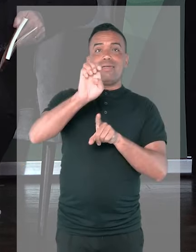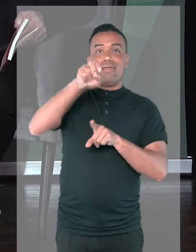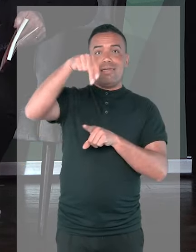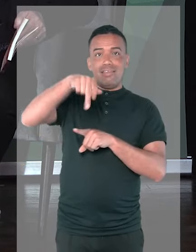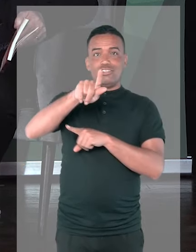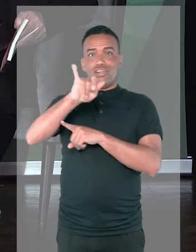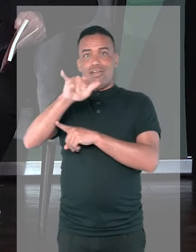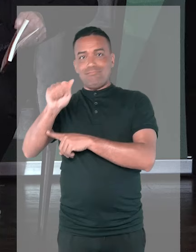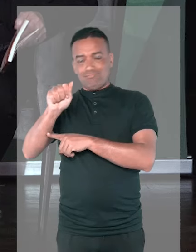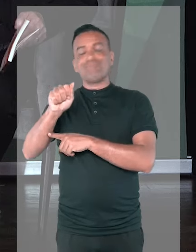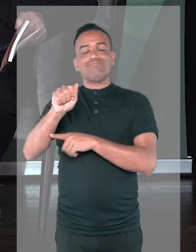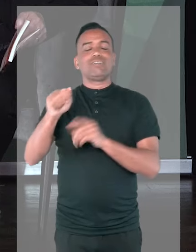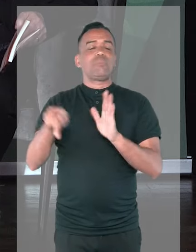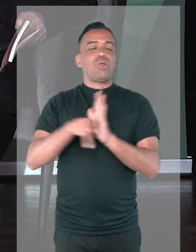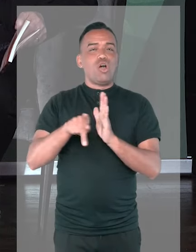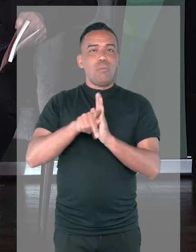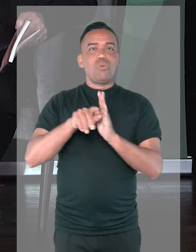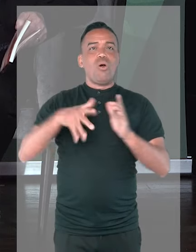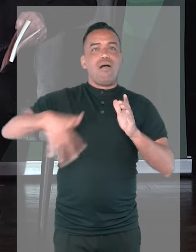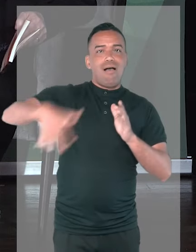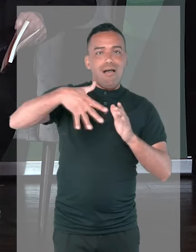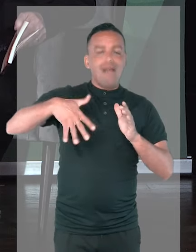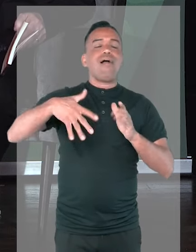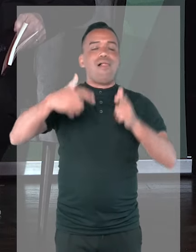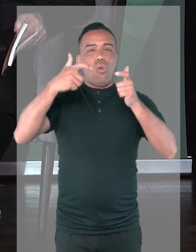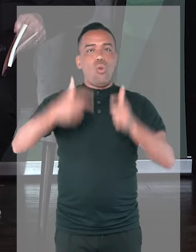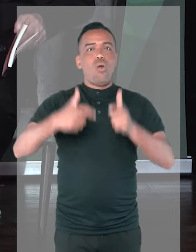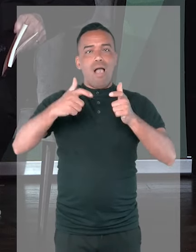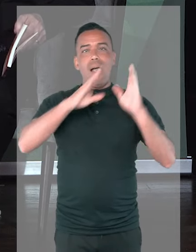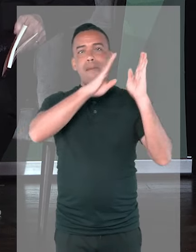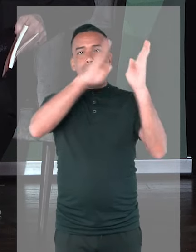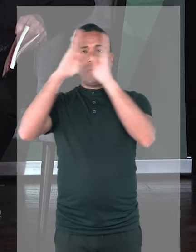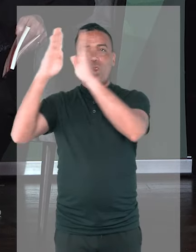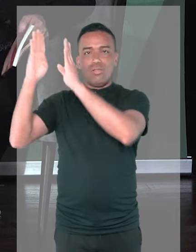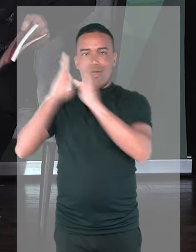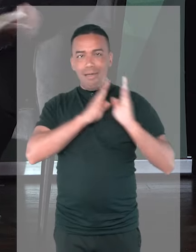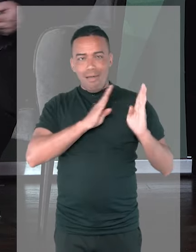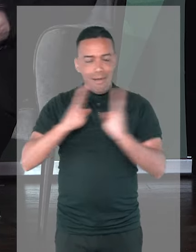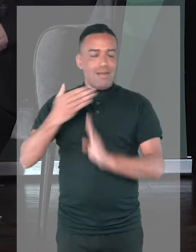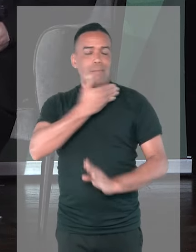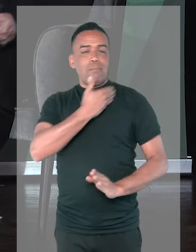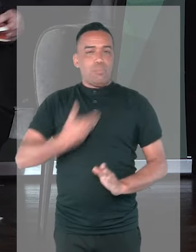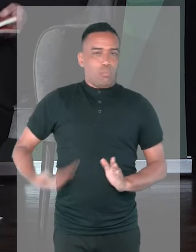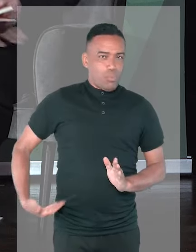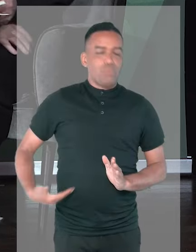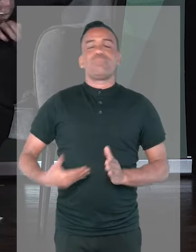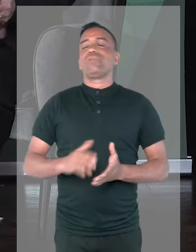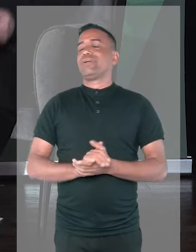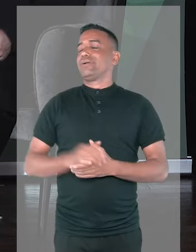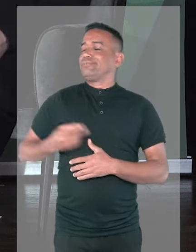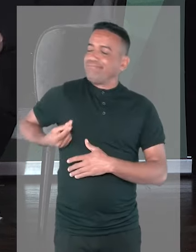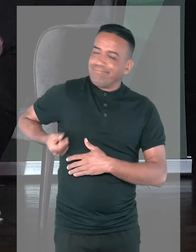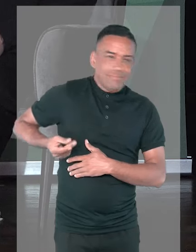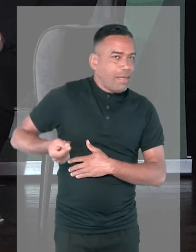aqui ao pessoal da Biblioteca Pública, que cede já há um bom tempo para a gente fazer todos